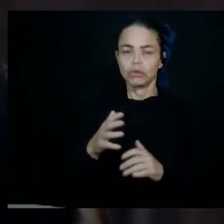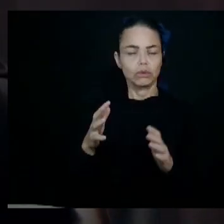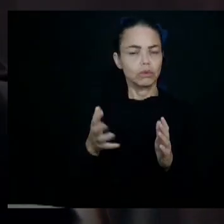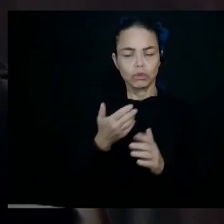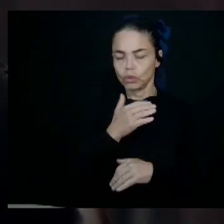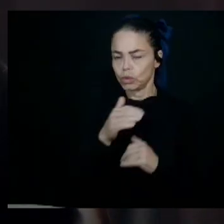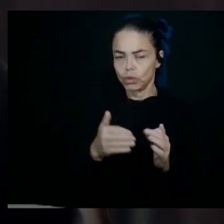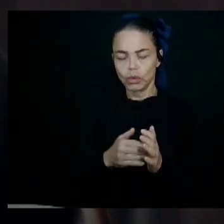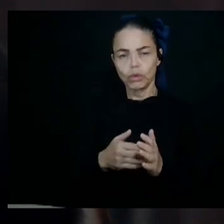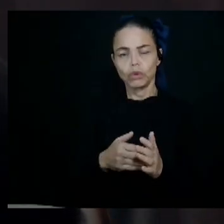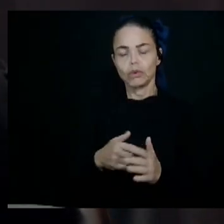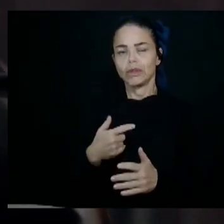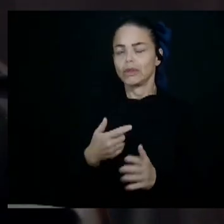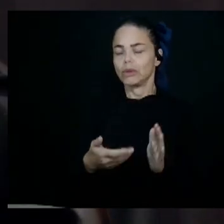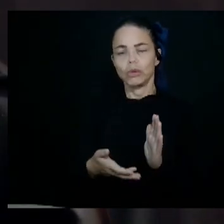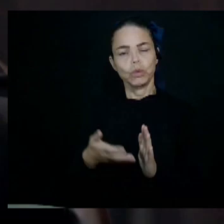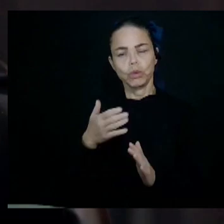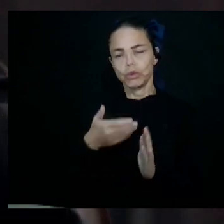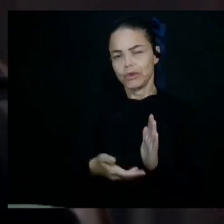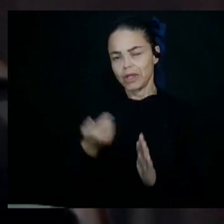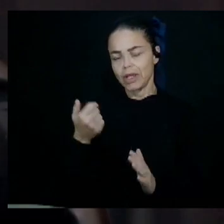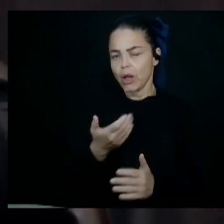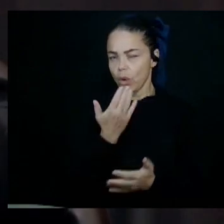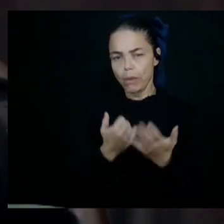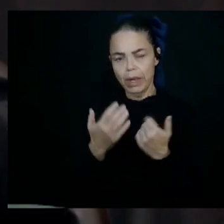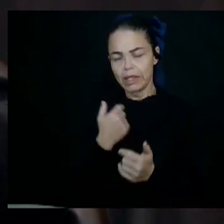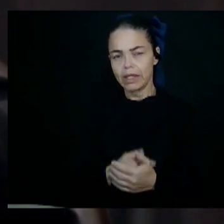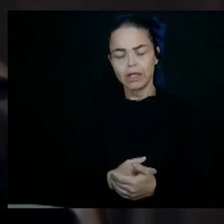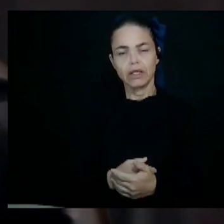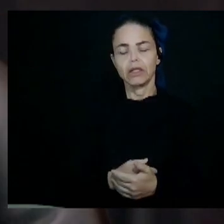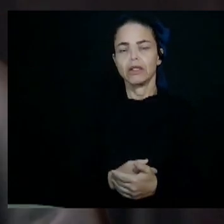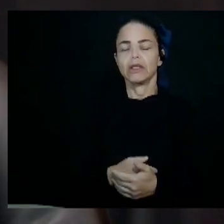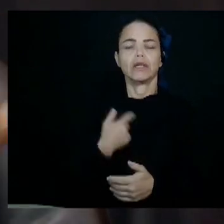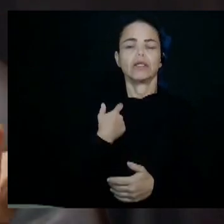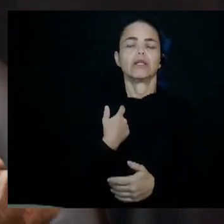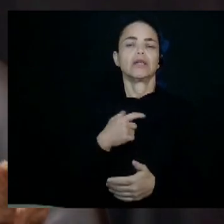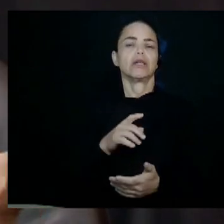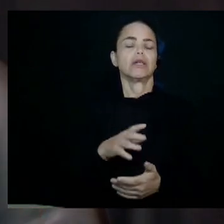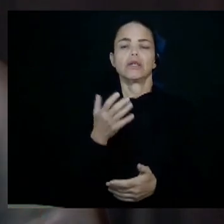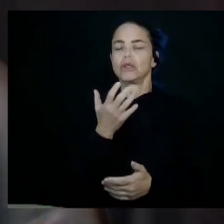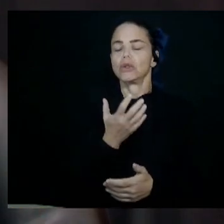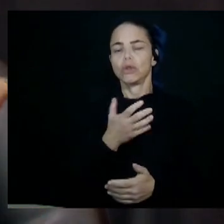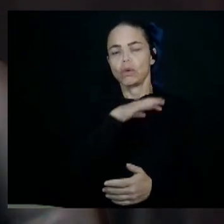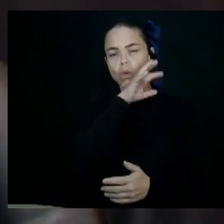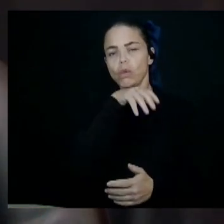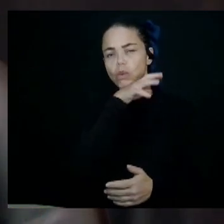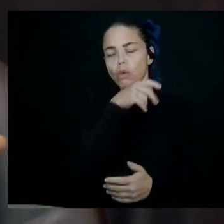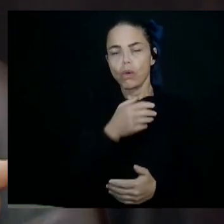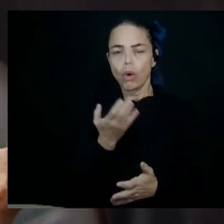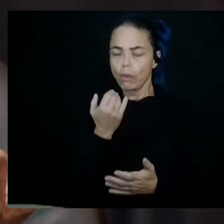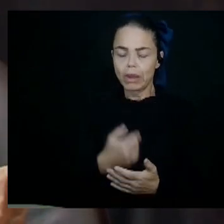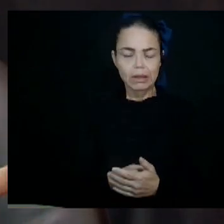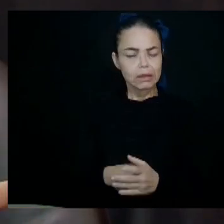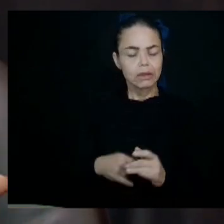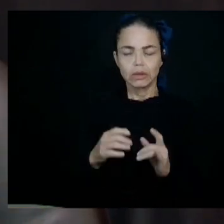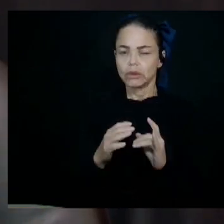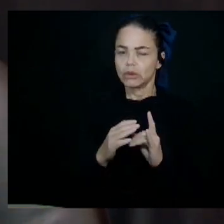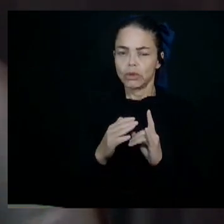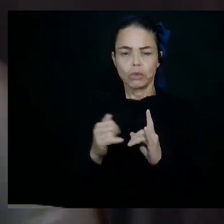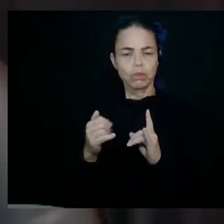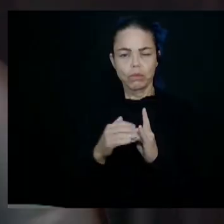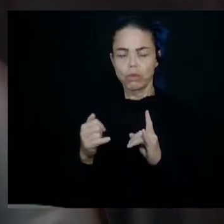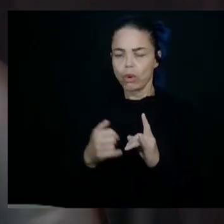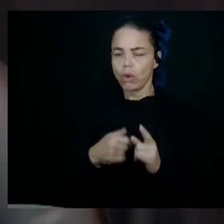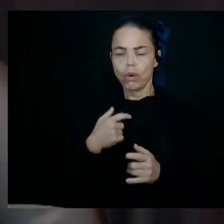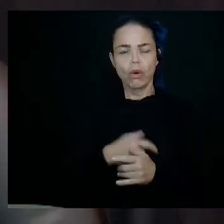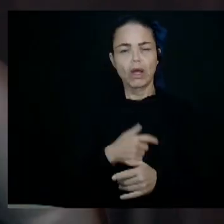eu queria ver se a alimentação podia ajudar em alguma coisa. Não tinha muita coisa, na verdade, não tinha quase nada a respeito